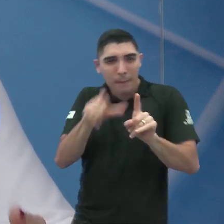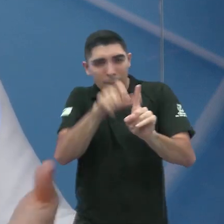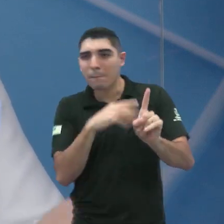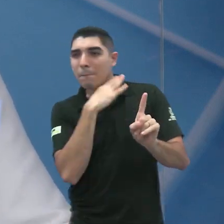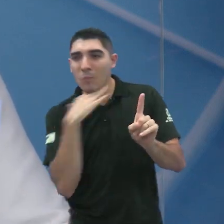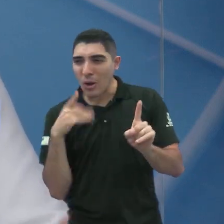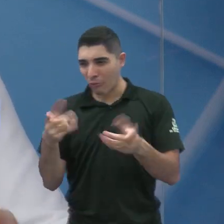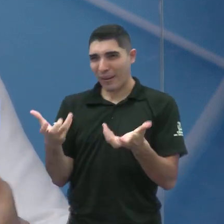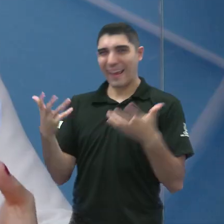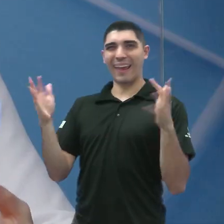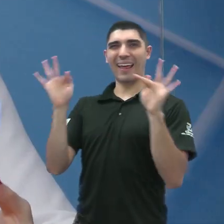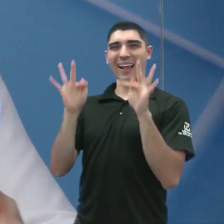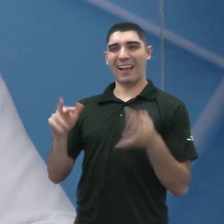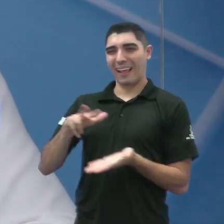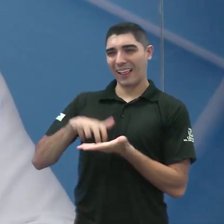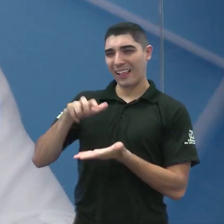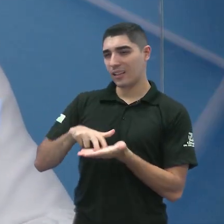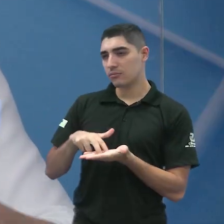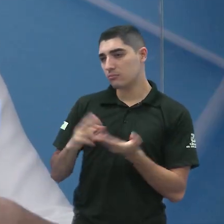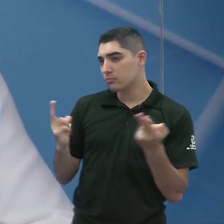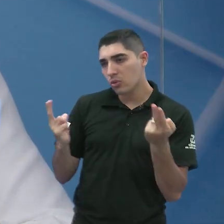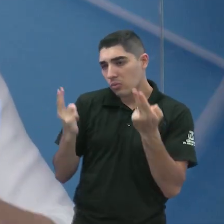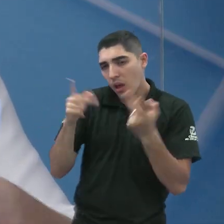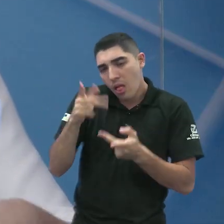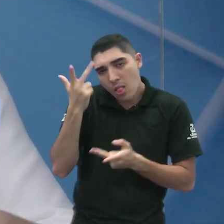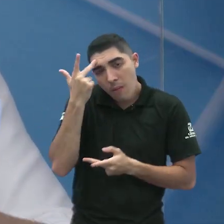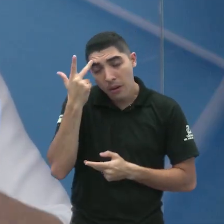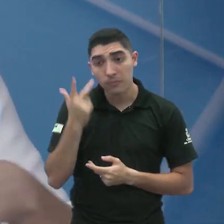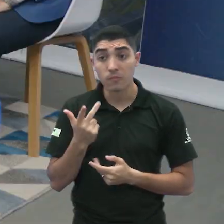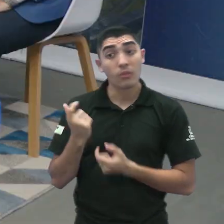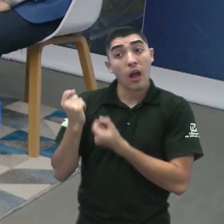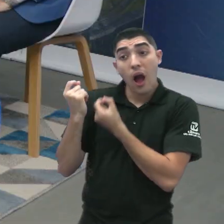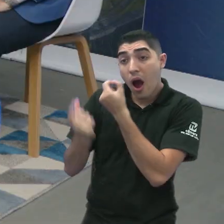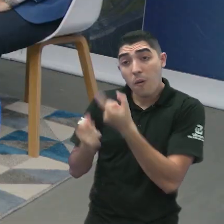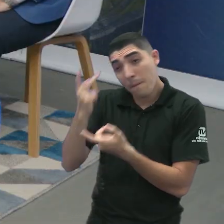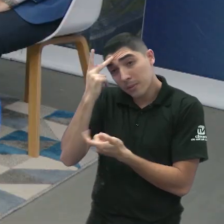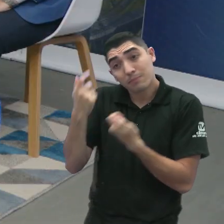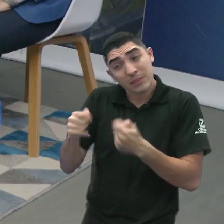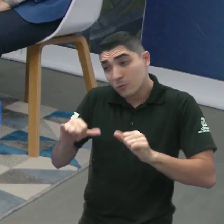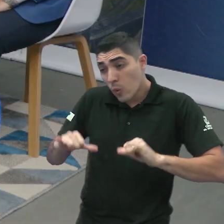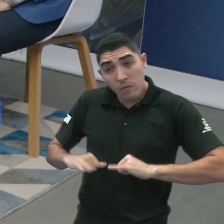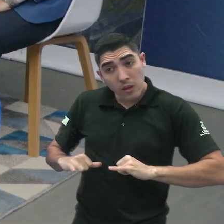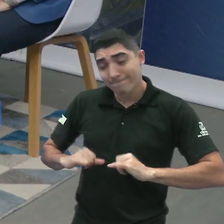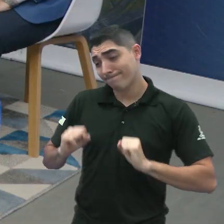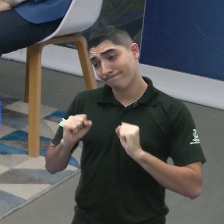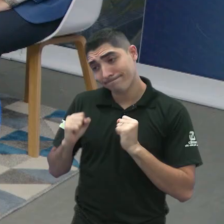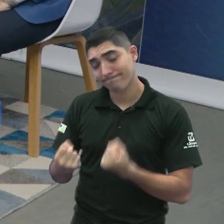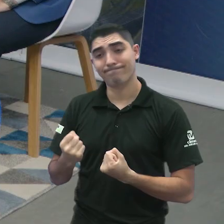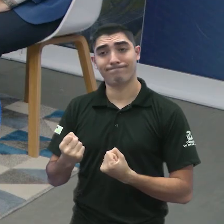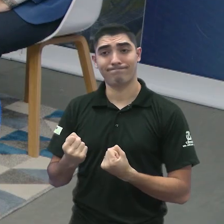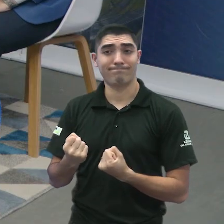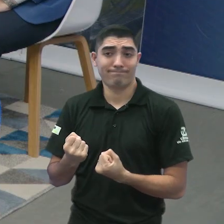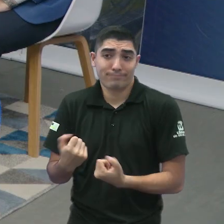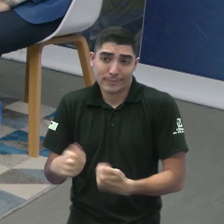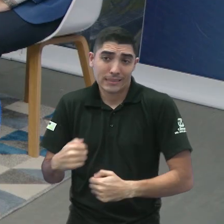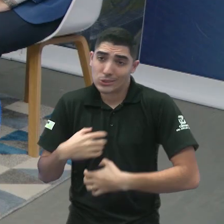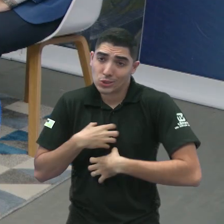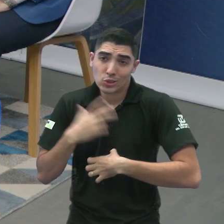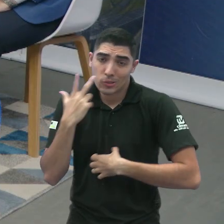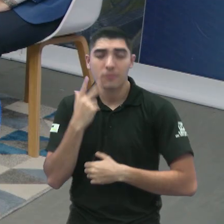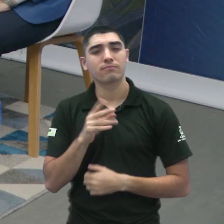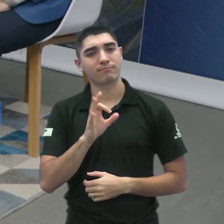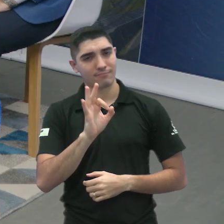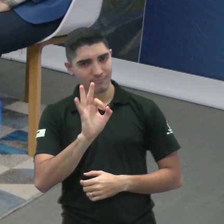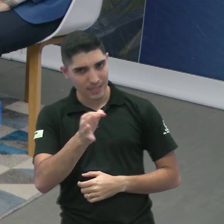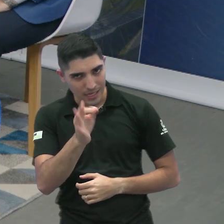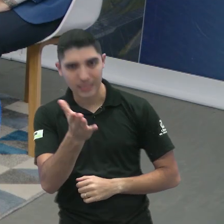também diante disso? Então, é um lugar muito, talvez, que a gente possa... Tem situações que têm que ser vividas, né? Tem que ser sentidas pelo ser humano, não é